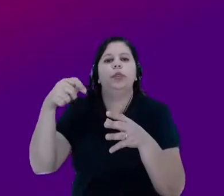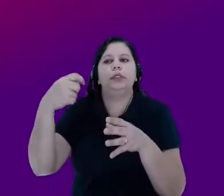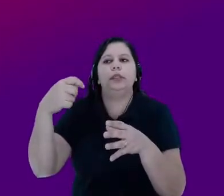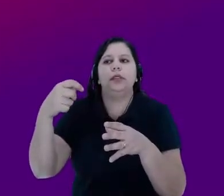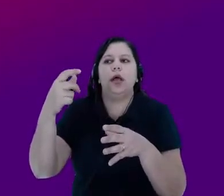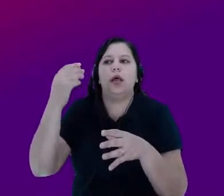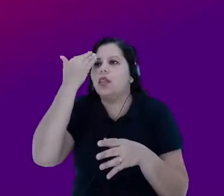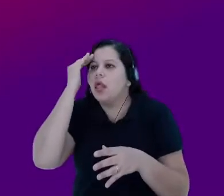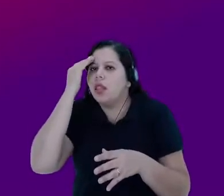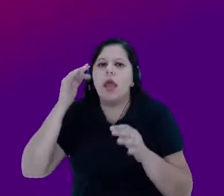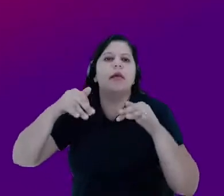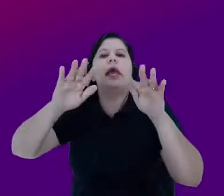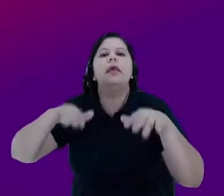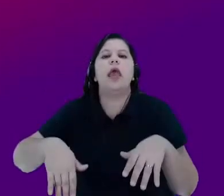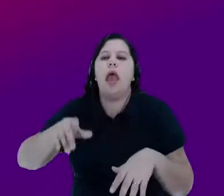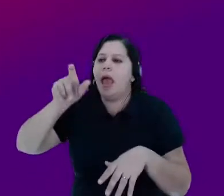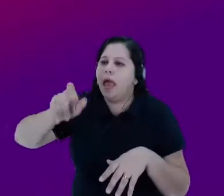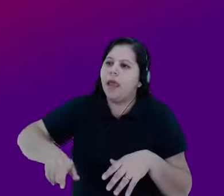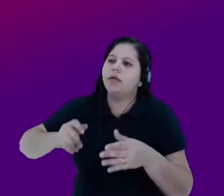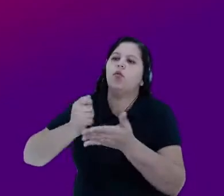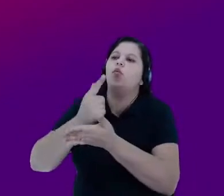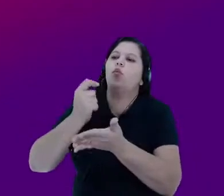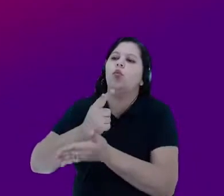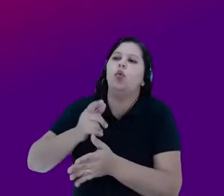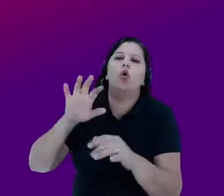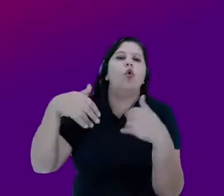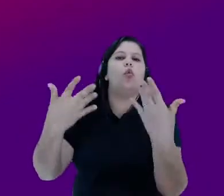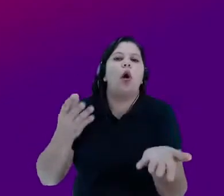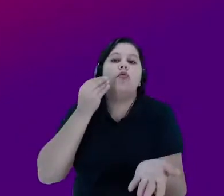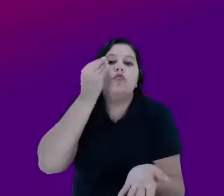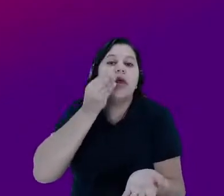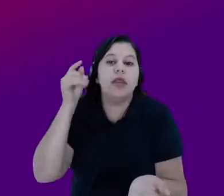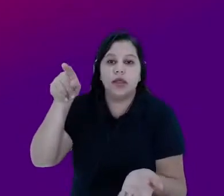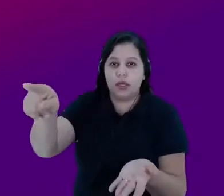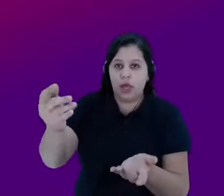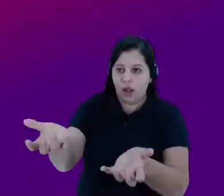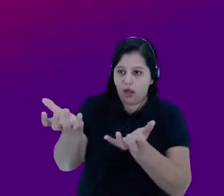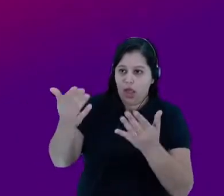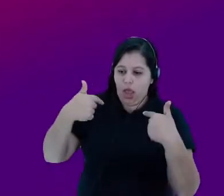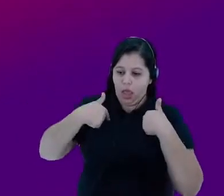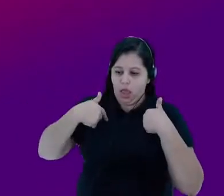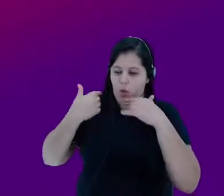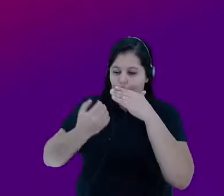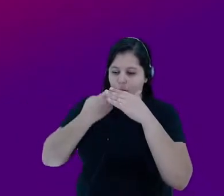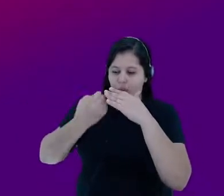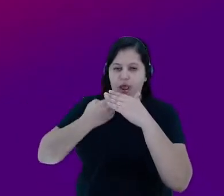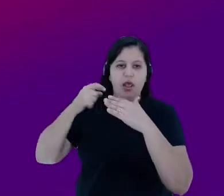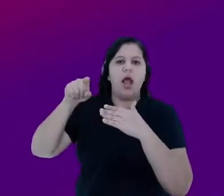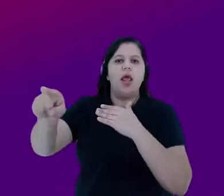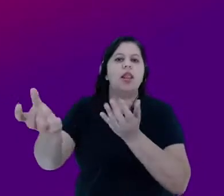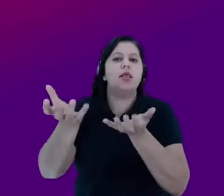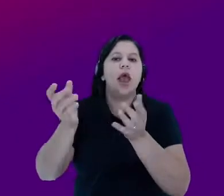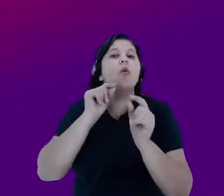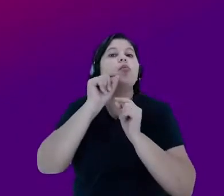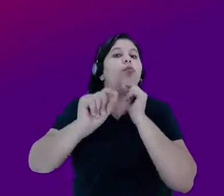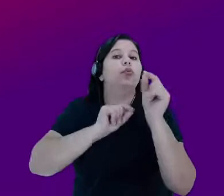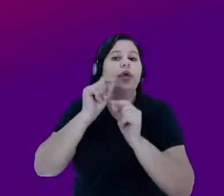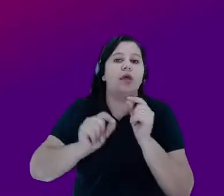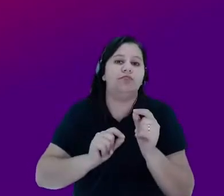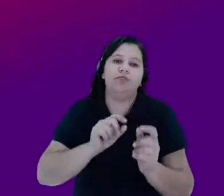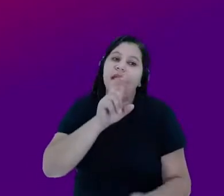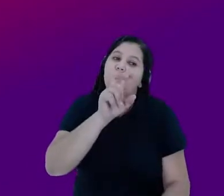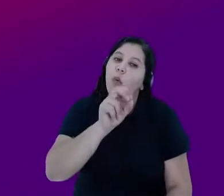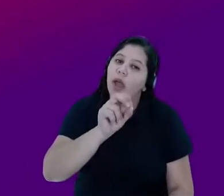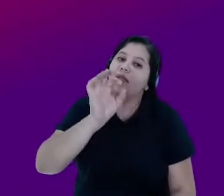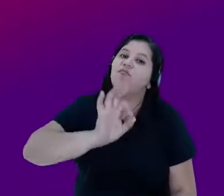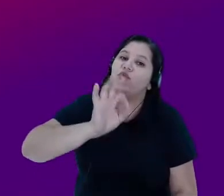importante eu entender que experiência ele quer ter comigo como empresa. Né? Até porque a gente sabe que 50% dos clientes compram aí com